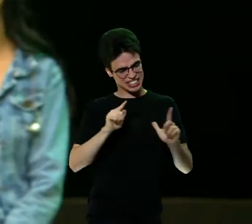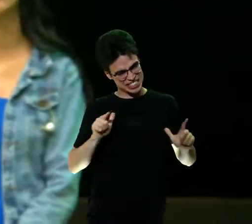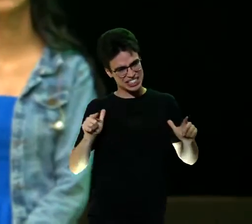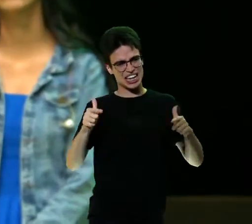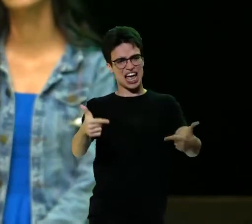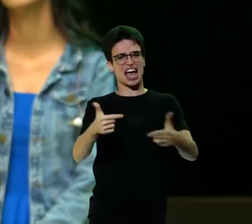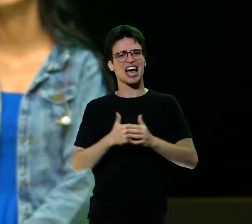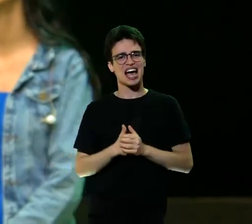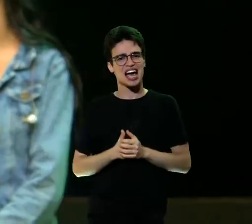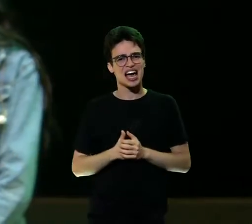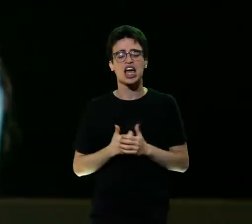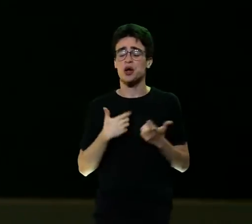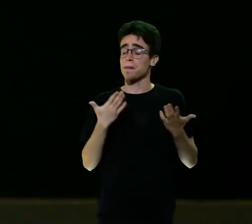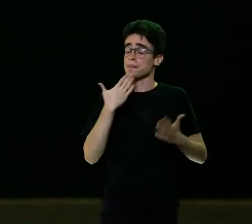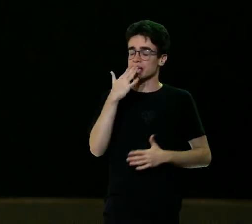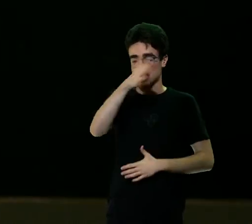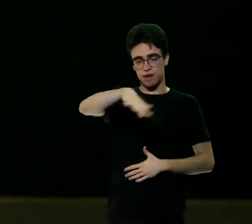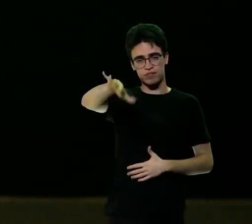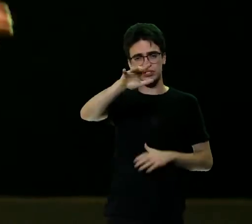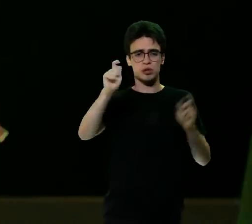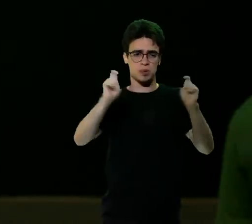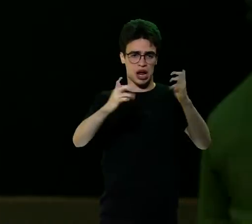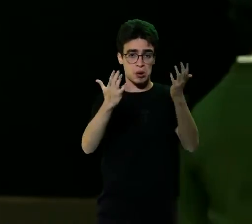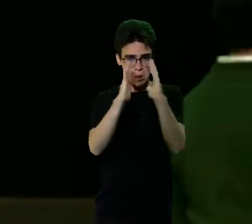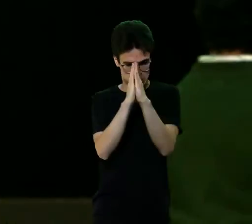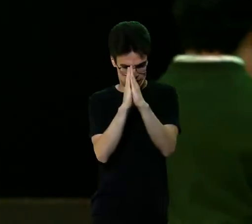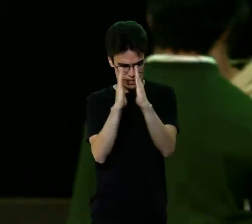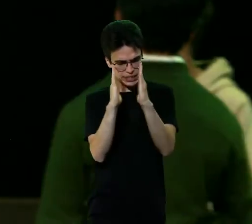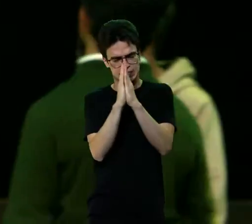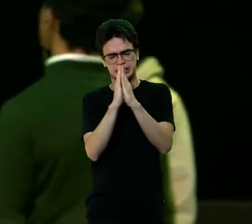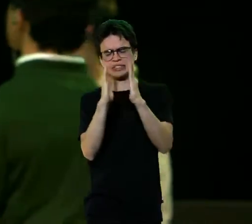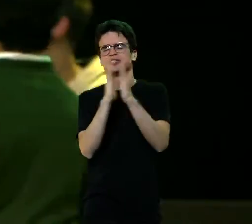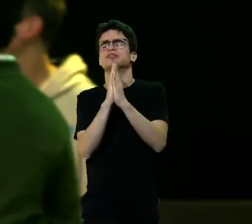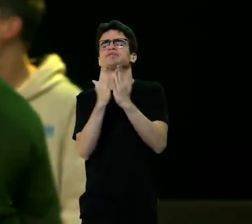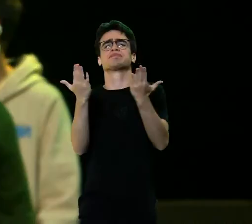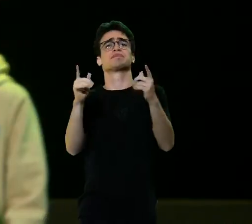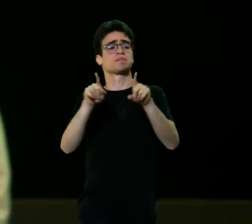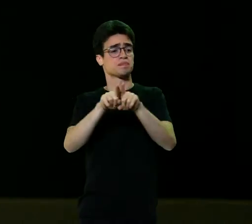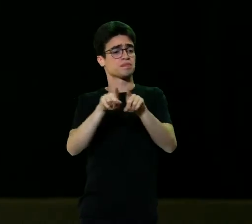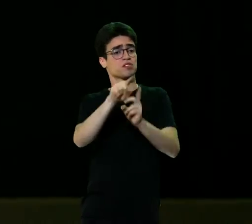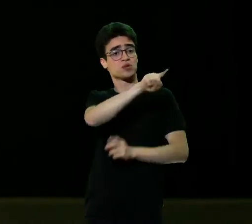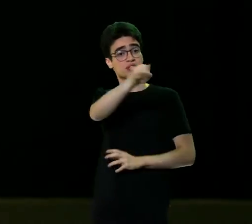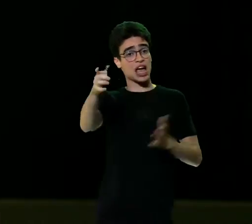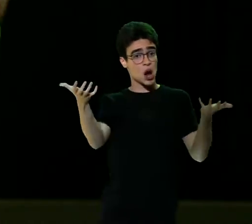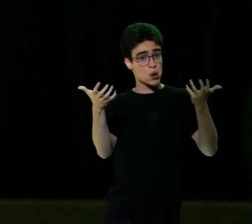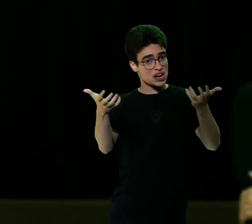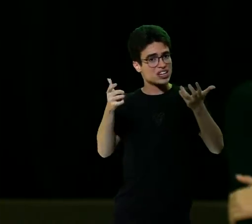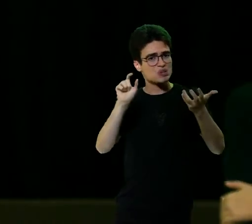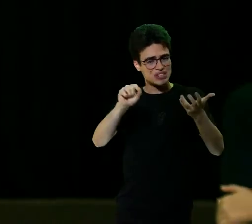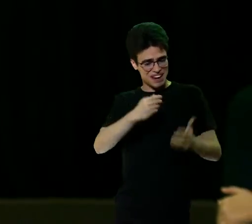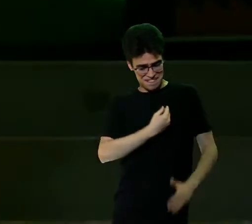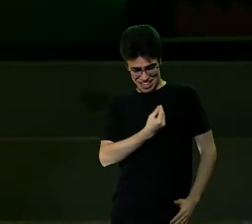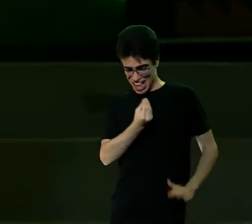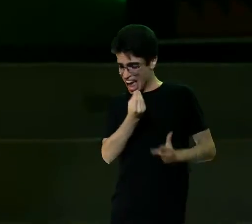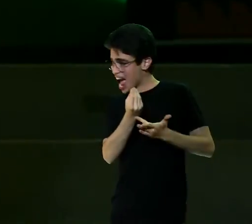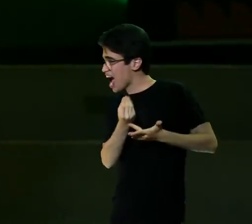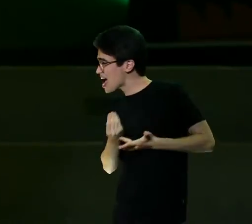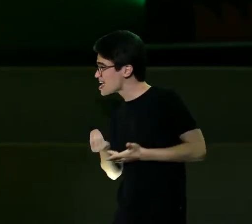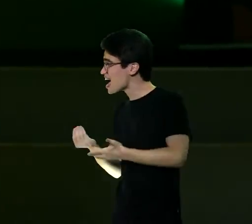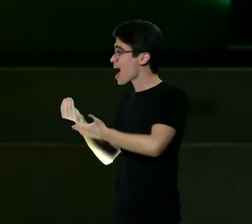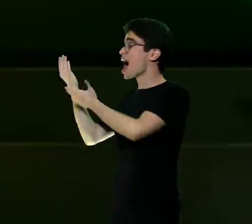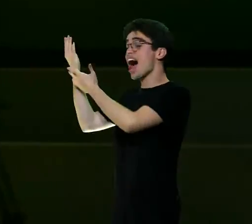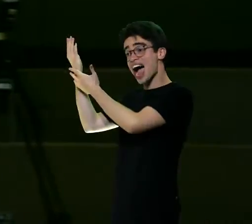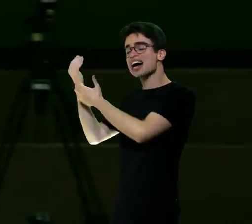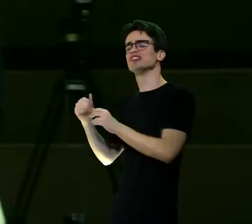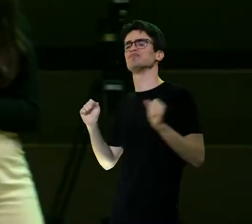Eu vou pedir para todo mundo fechar os olhos agora, para não deixar ninguém constrangido. Mas se você quer entregar a sua vida para Jesus, vem aqui